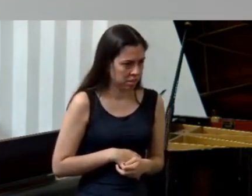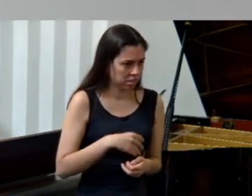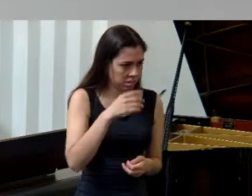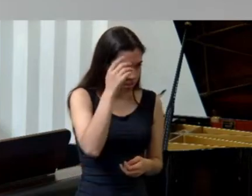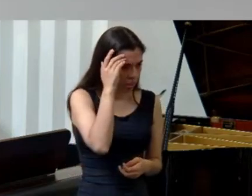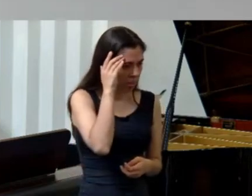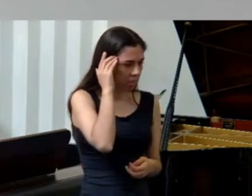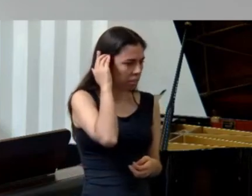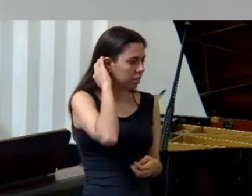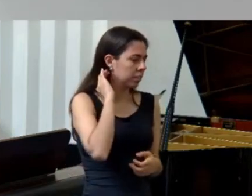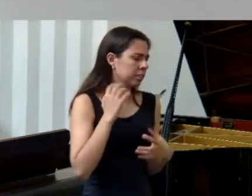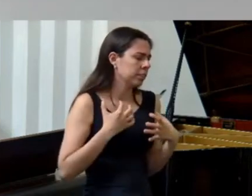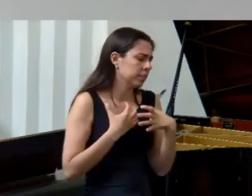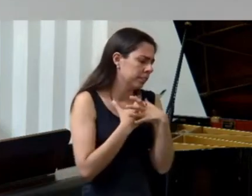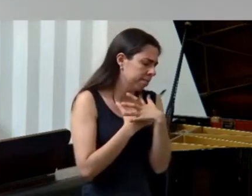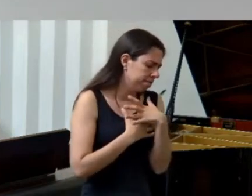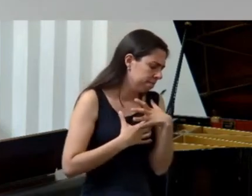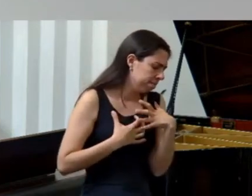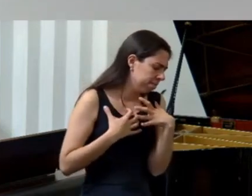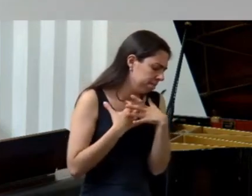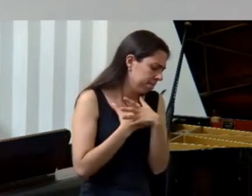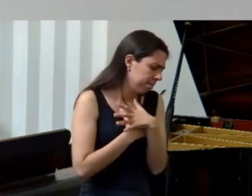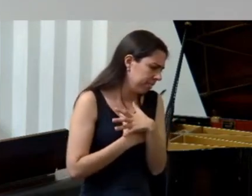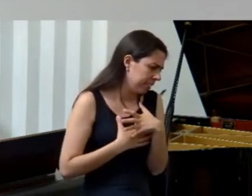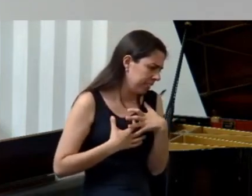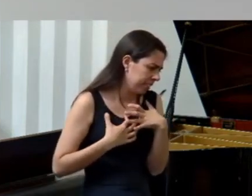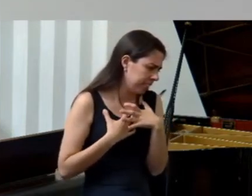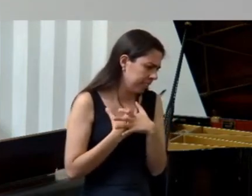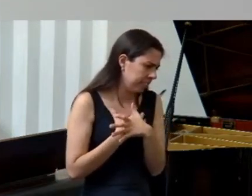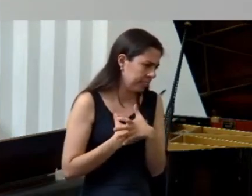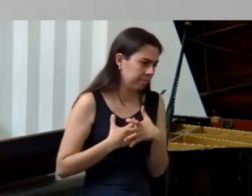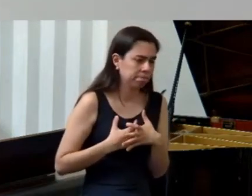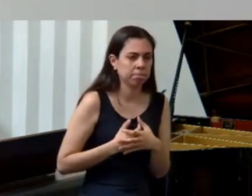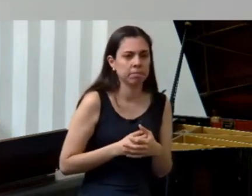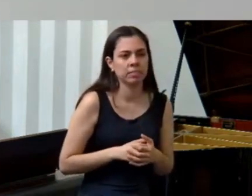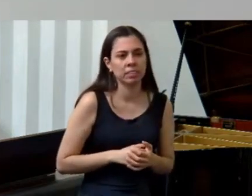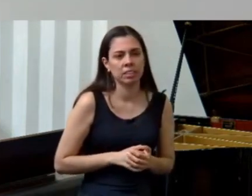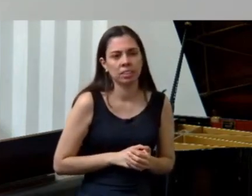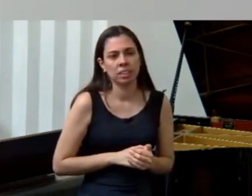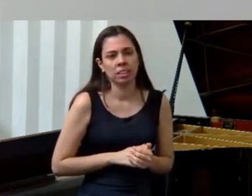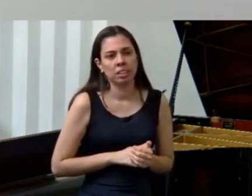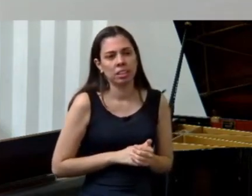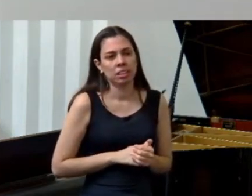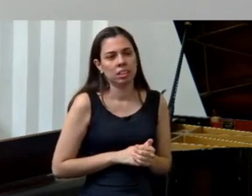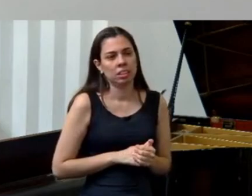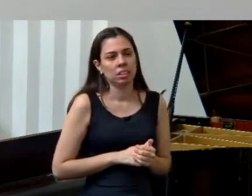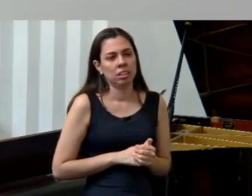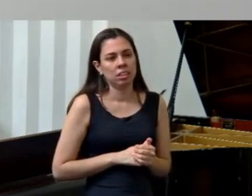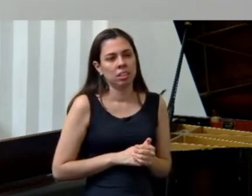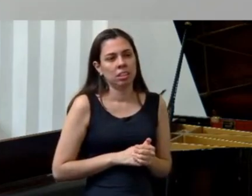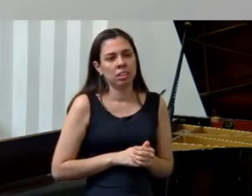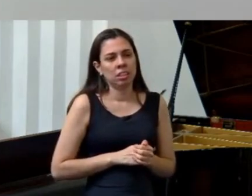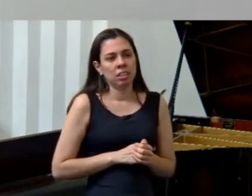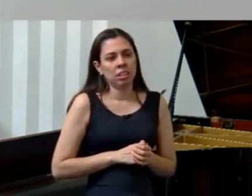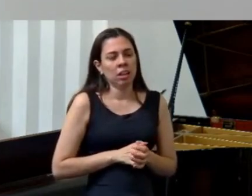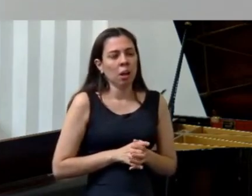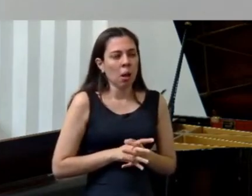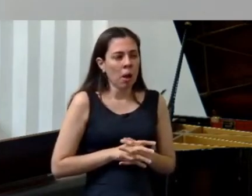Momentos de extrema angústia. Extrema angústia. E